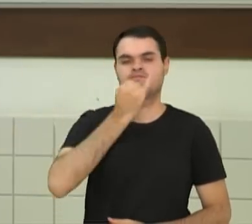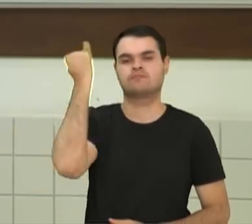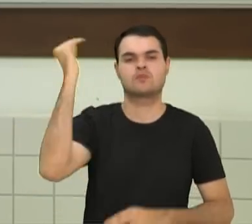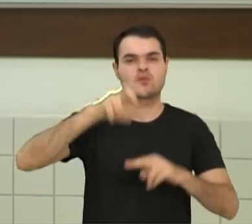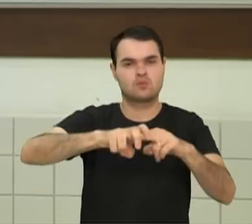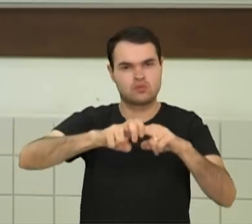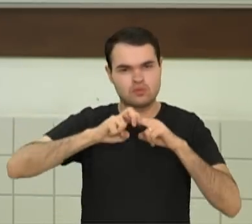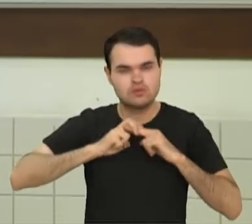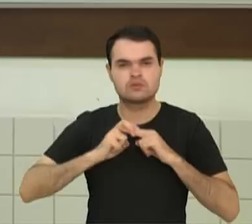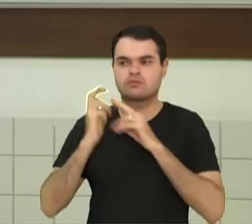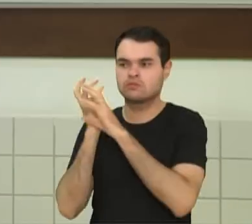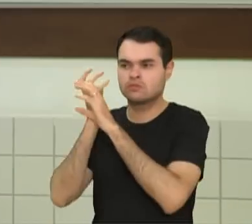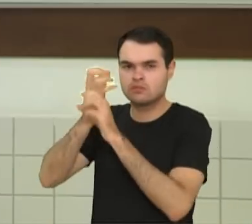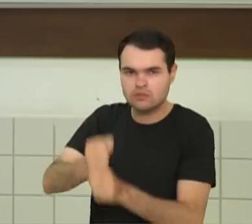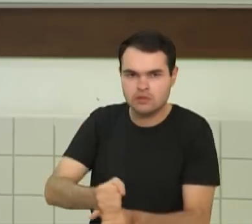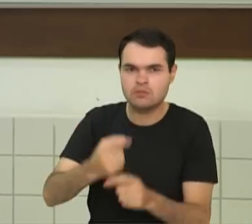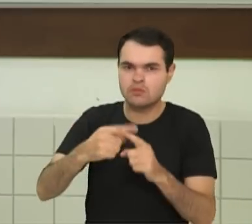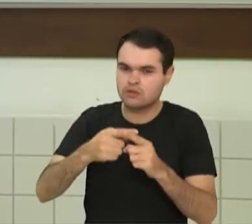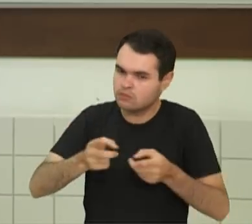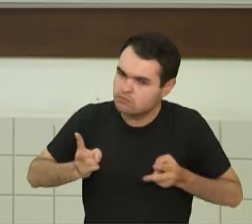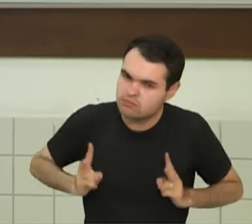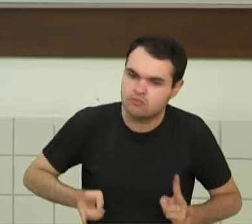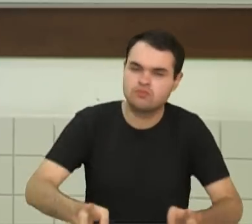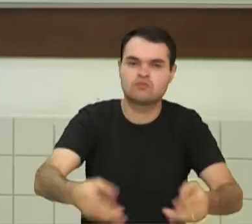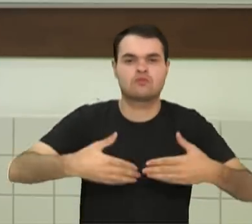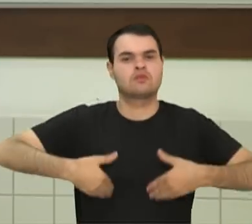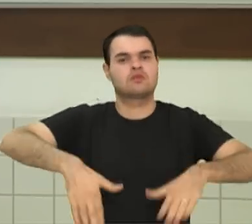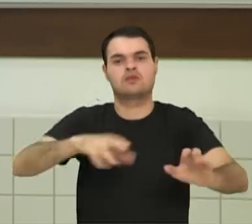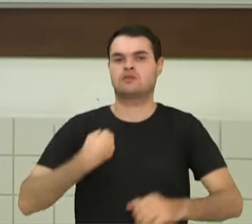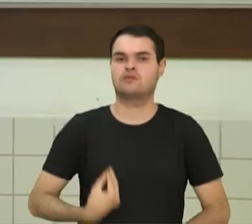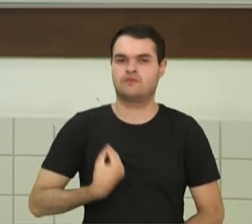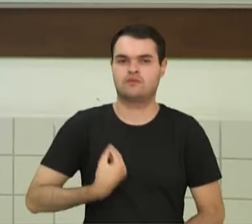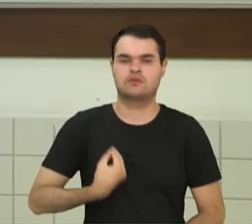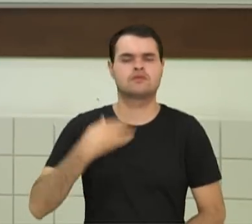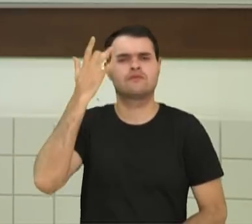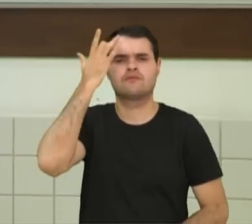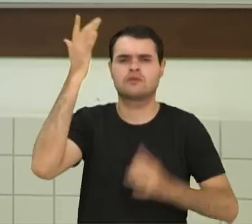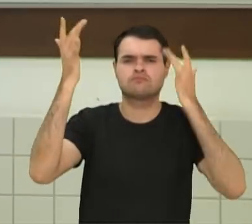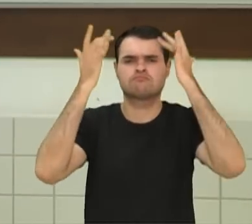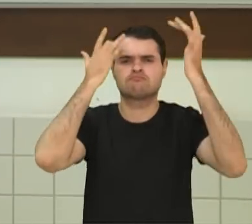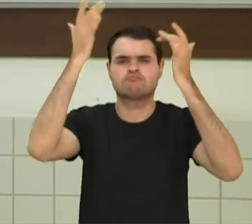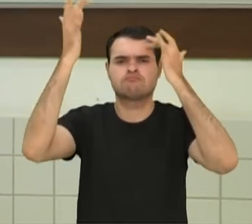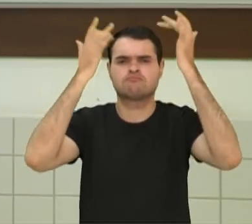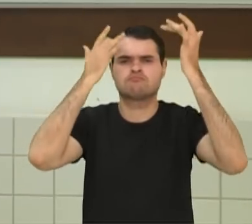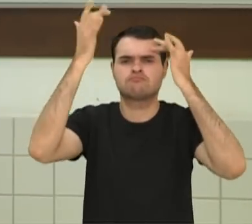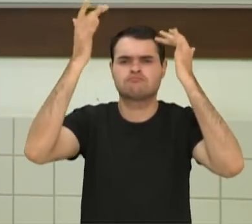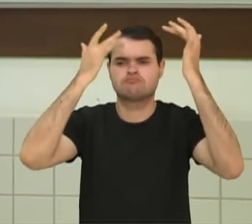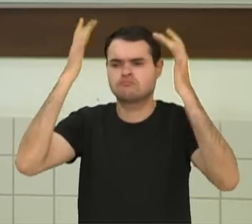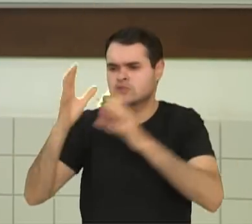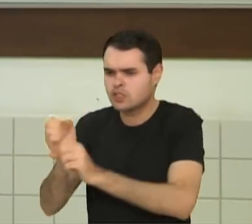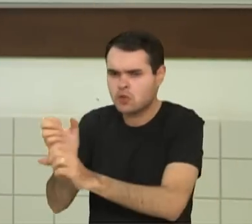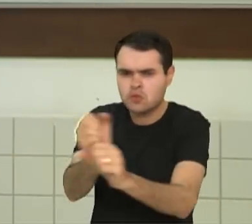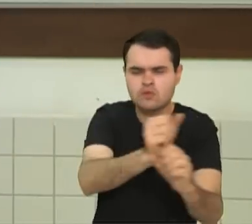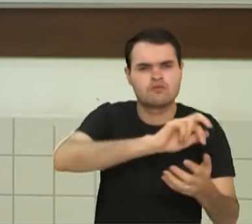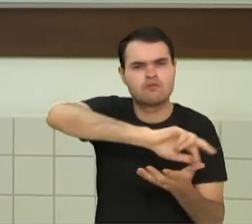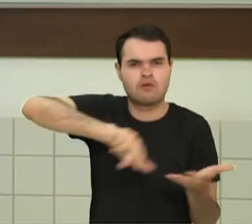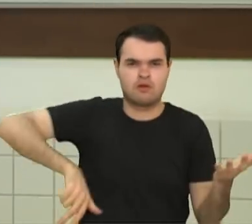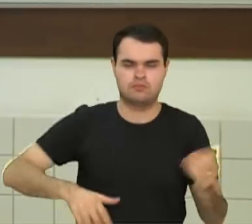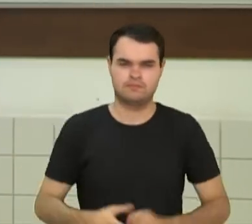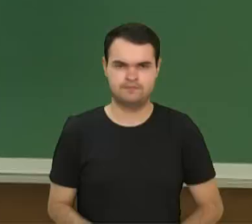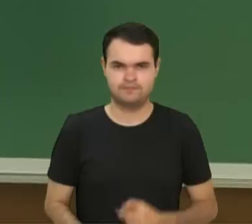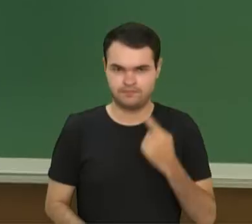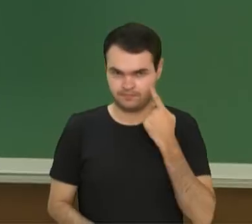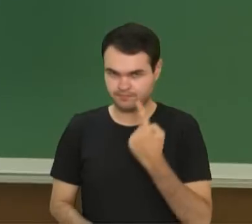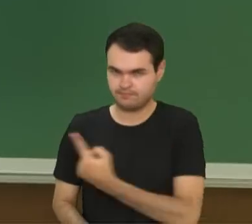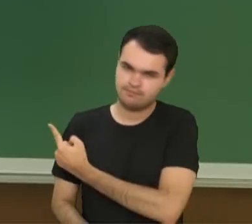essas propriedades, porque a gente vai usar o resto da vida da gente. Ela vai facilitar em muitos cálculos para a gente. Vindo aqui para o quadro,